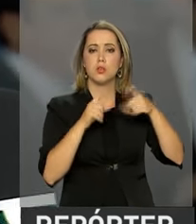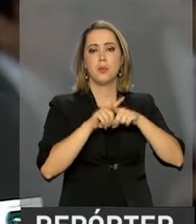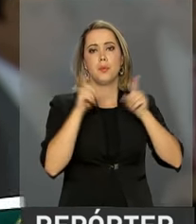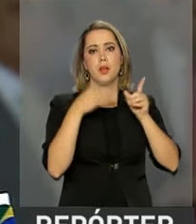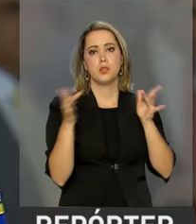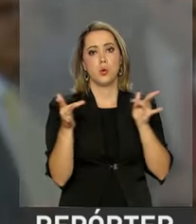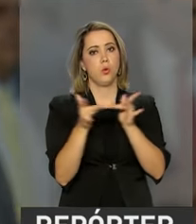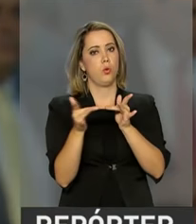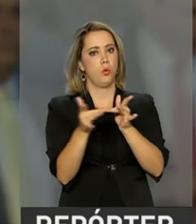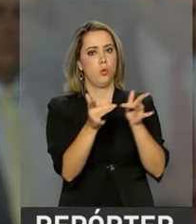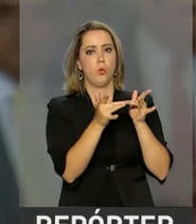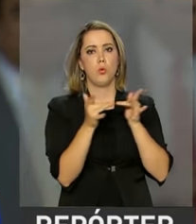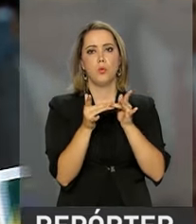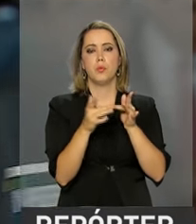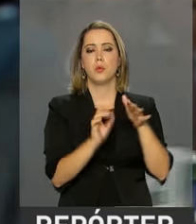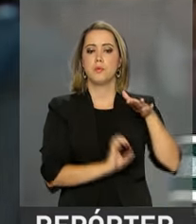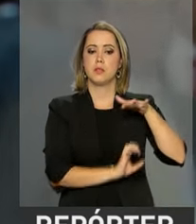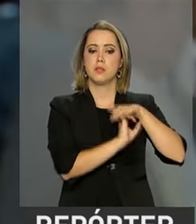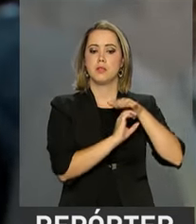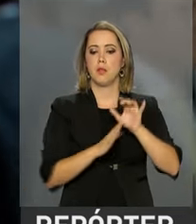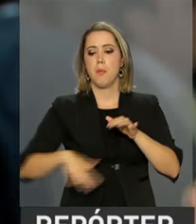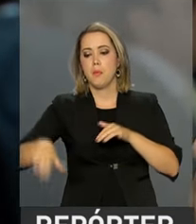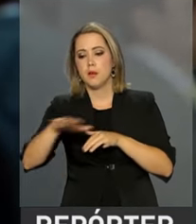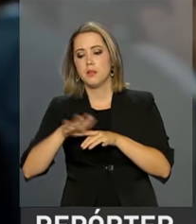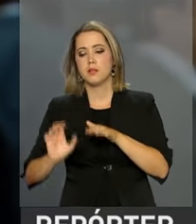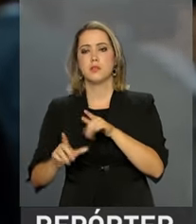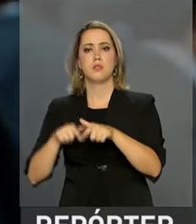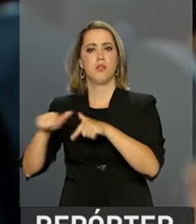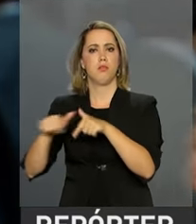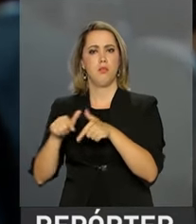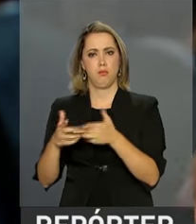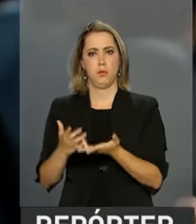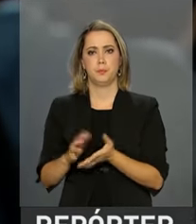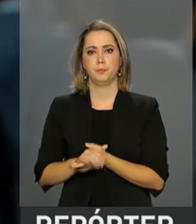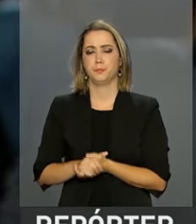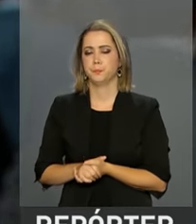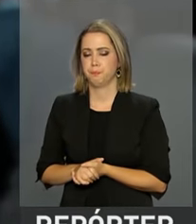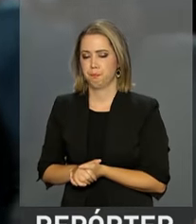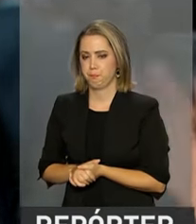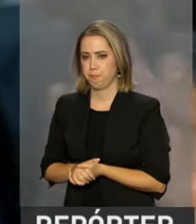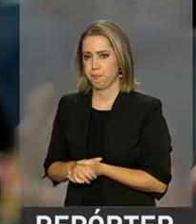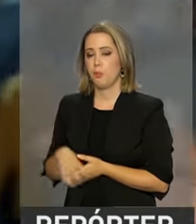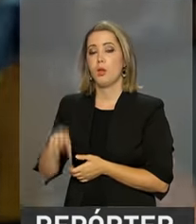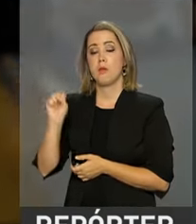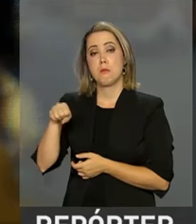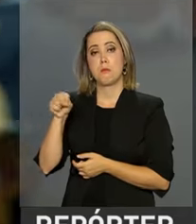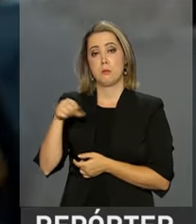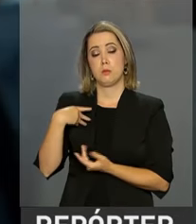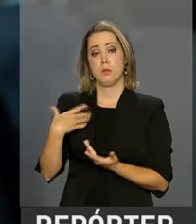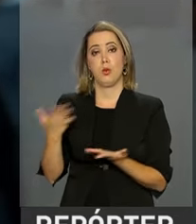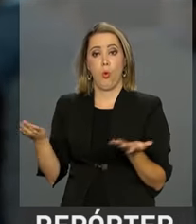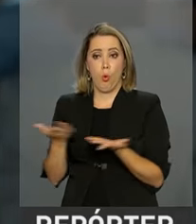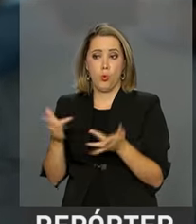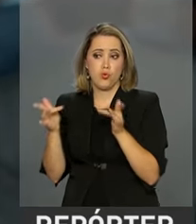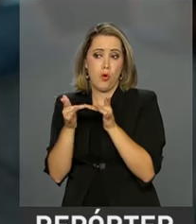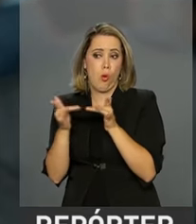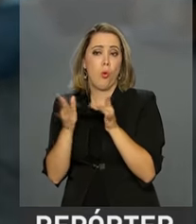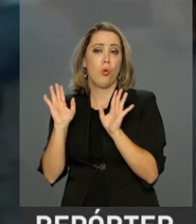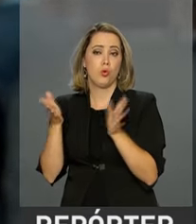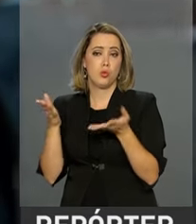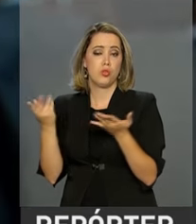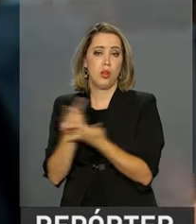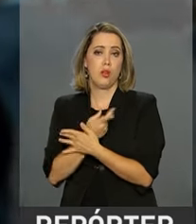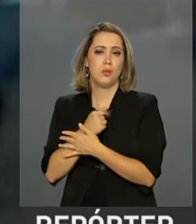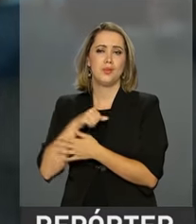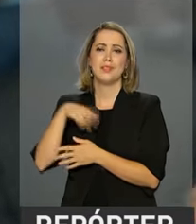partir de um acordo entre patrões e empregados. Sim, sim. O acordo de patrão e empregados. Isso já existe, Paulo.